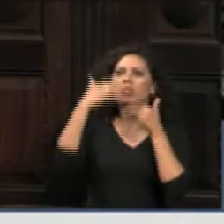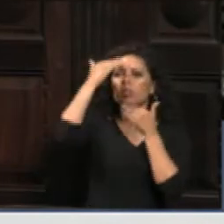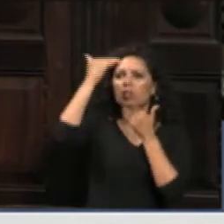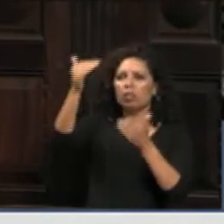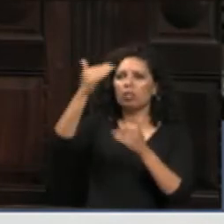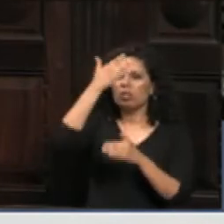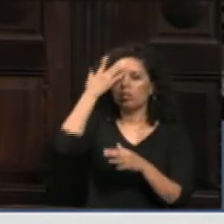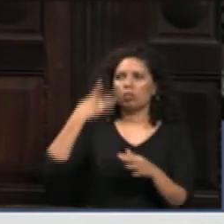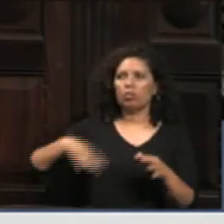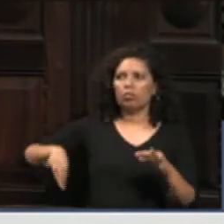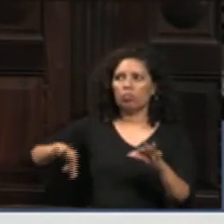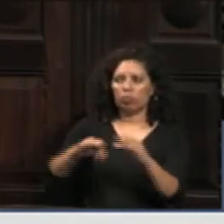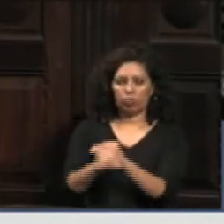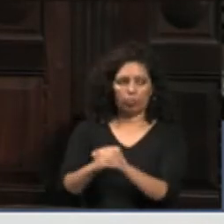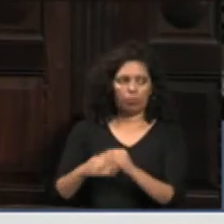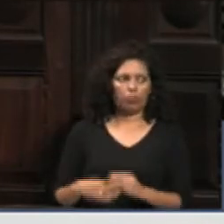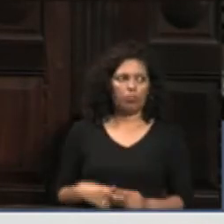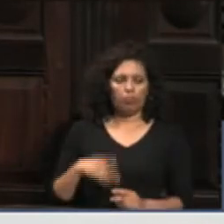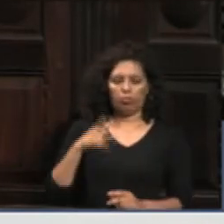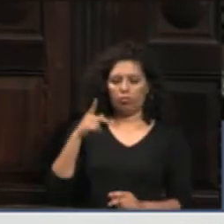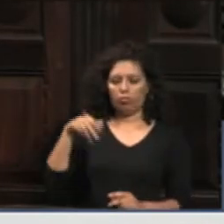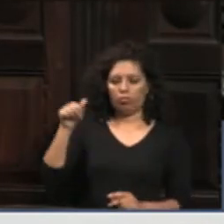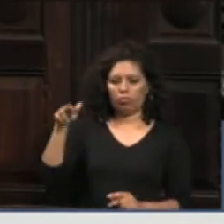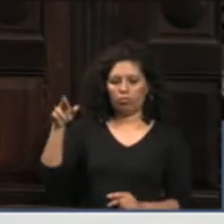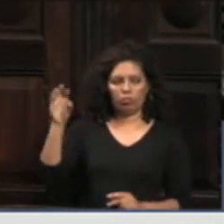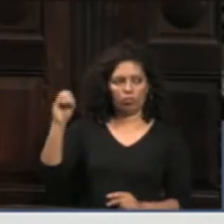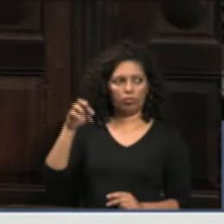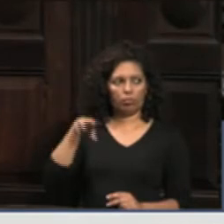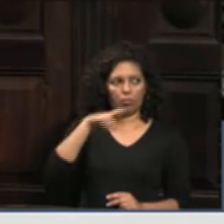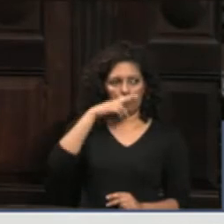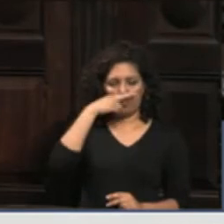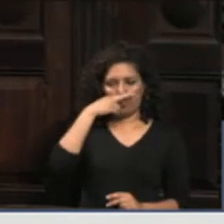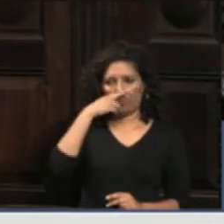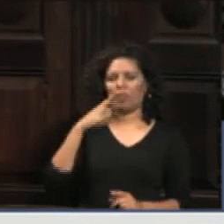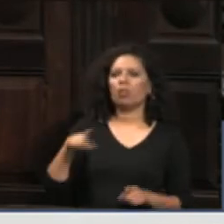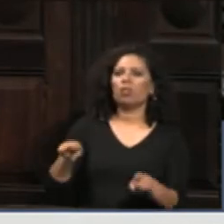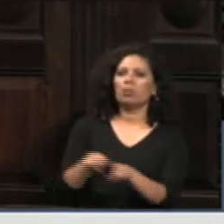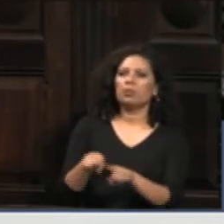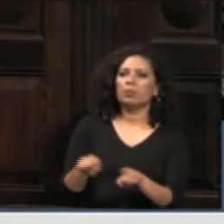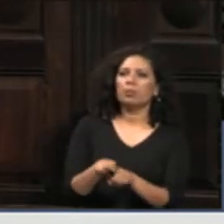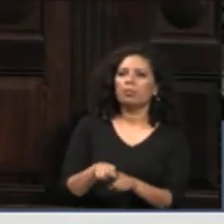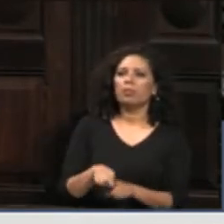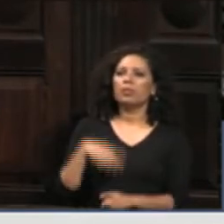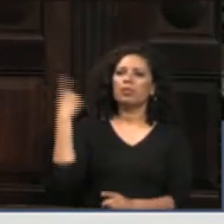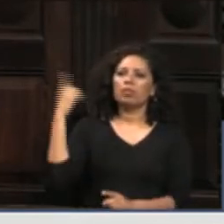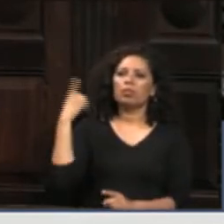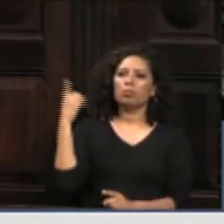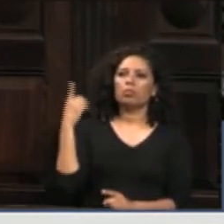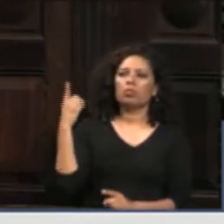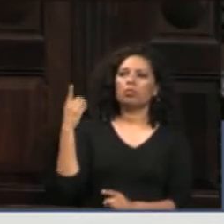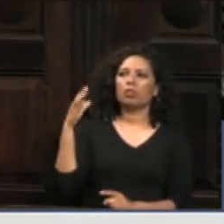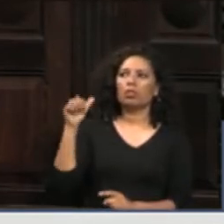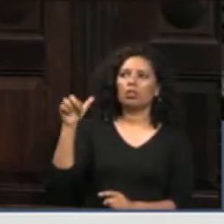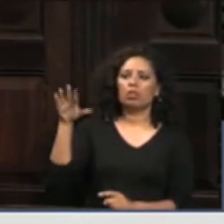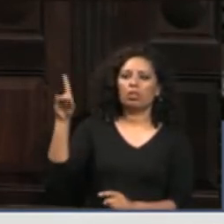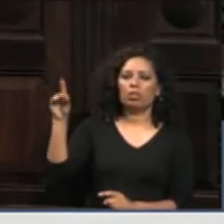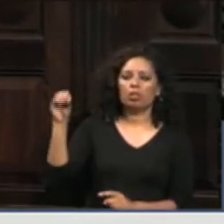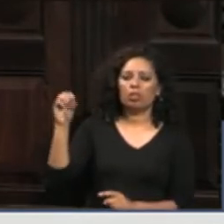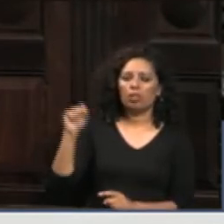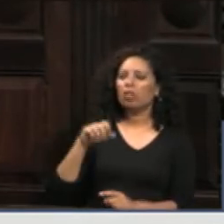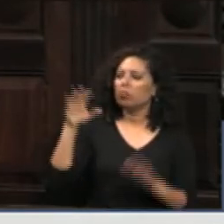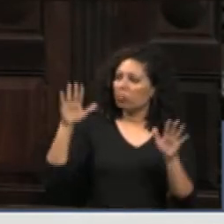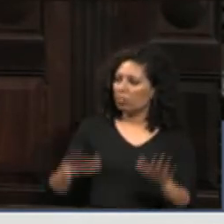Paulo Ramos presidindo os trabalhos e o deputado Tio Carlos assistindo, né? Eu queria